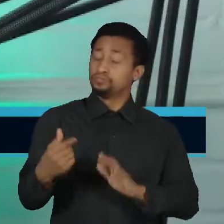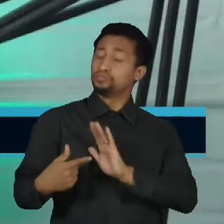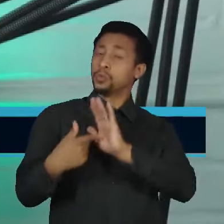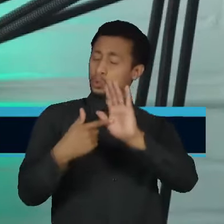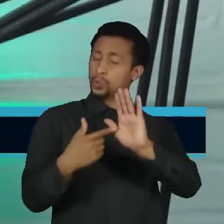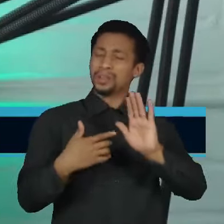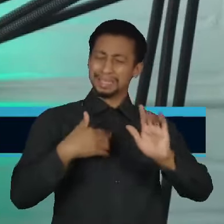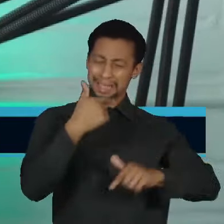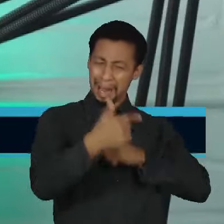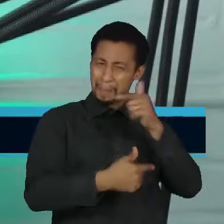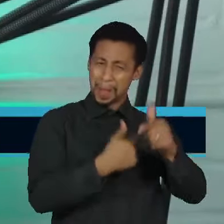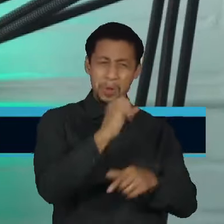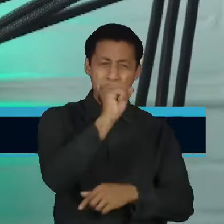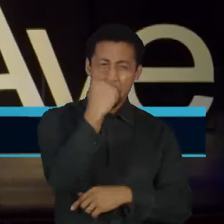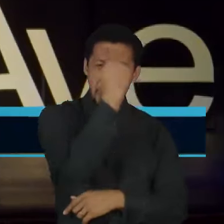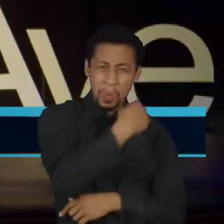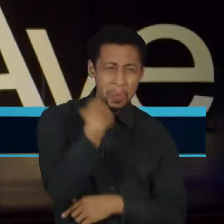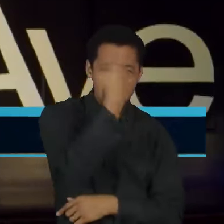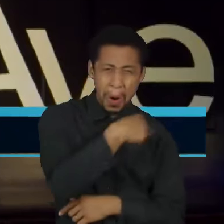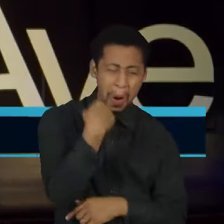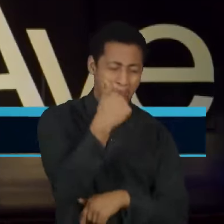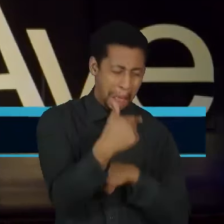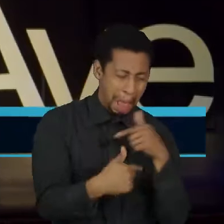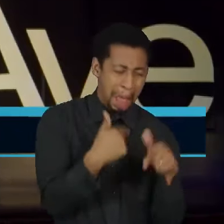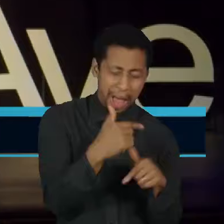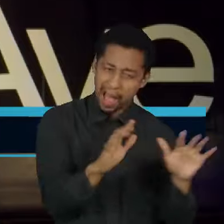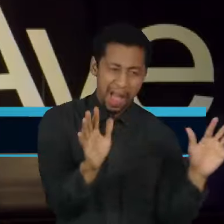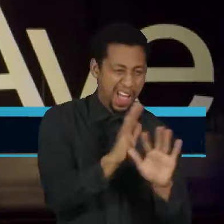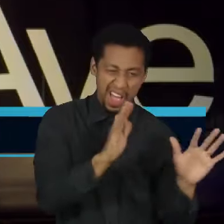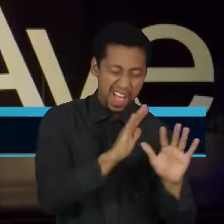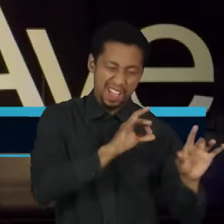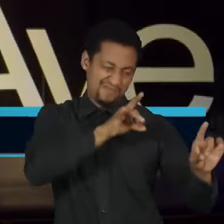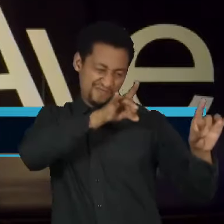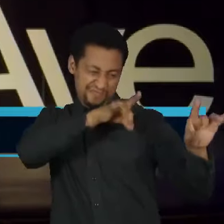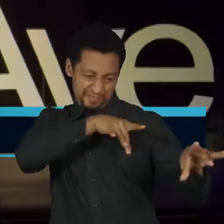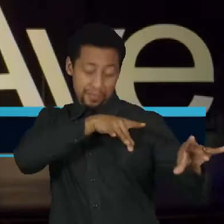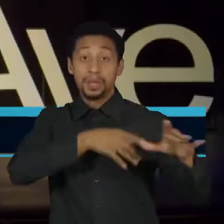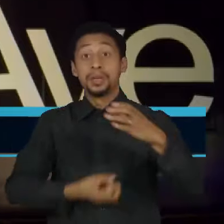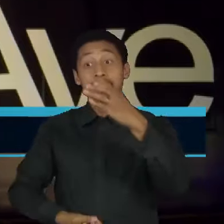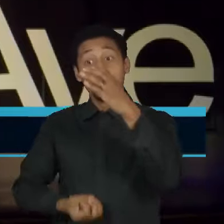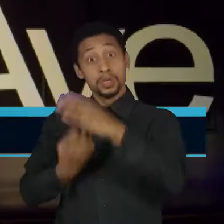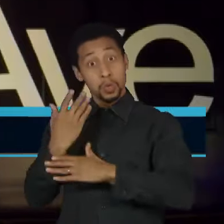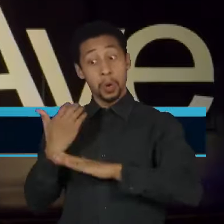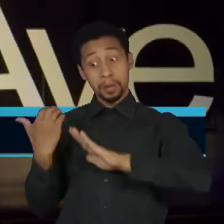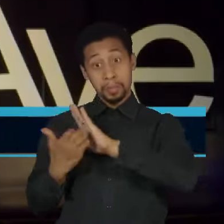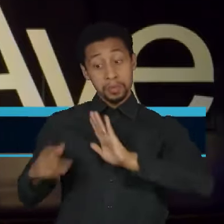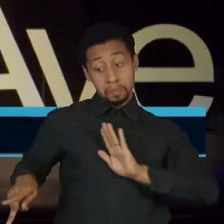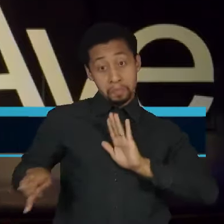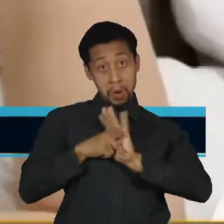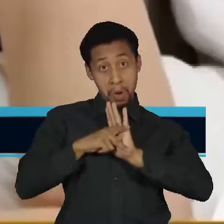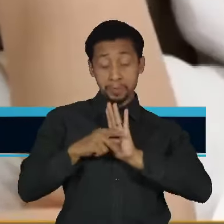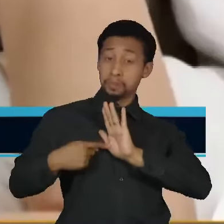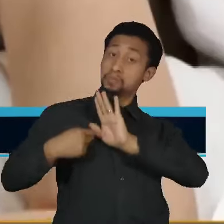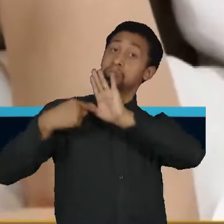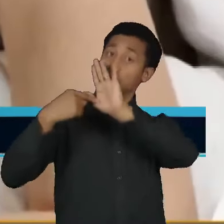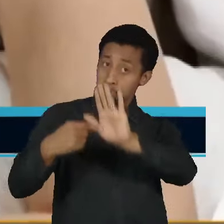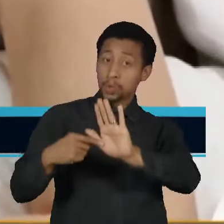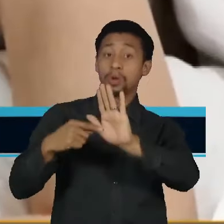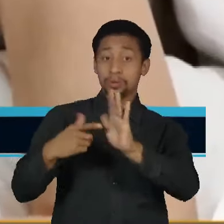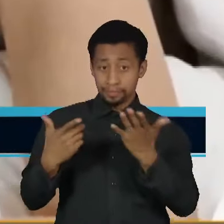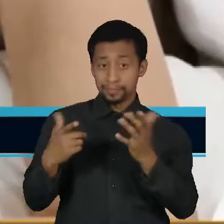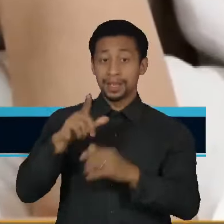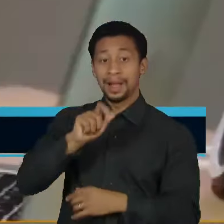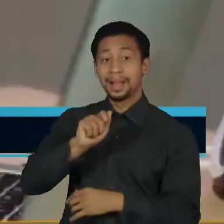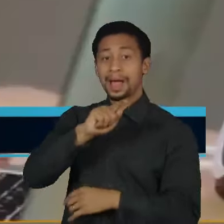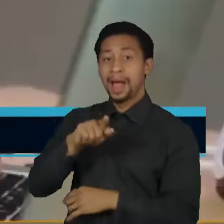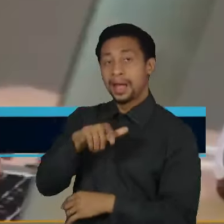dia e abriu uma startup com o nome Lazy Girls Job, ou trabalho de meninas preguiçosas. Daí,